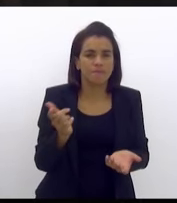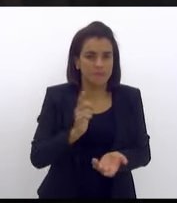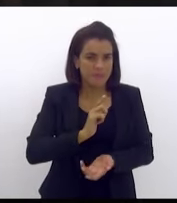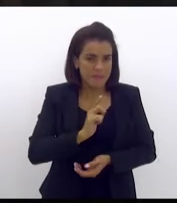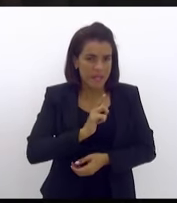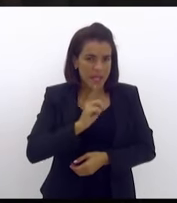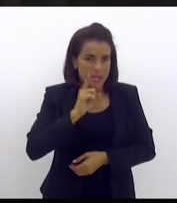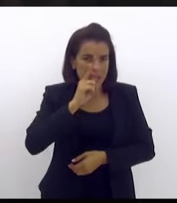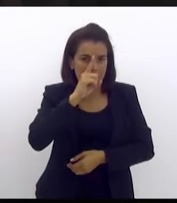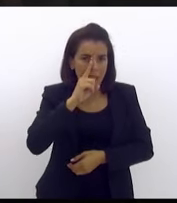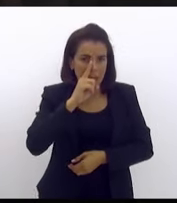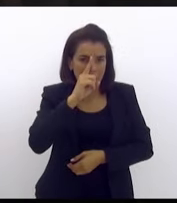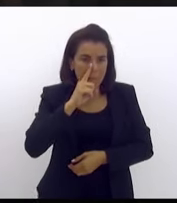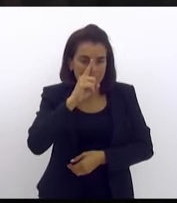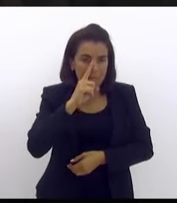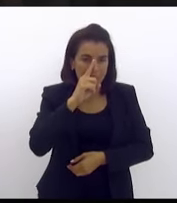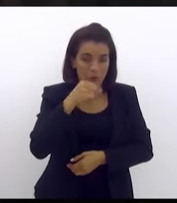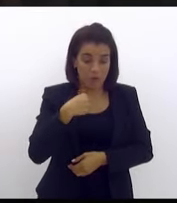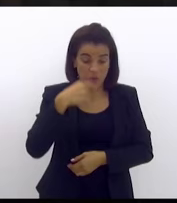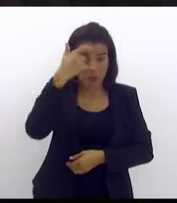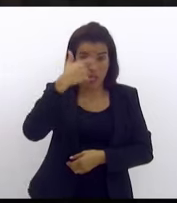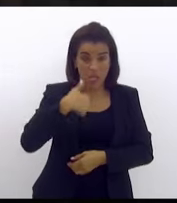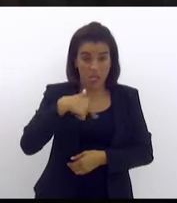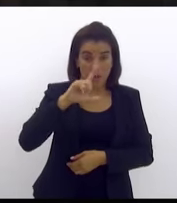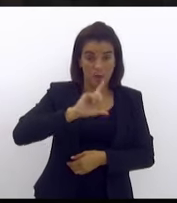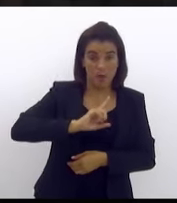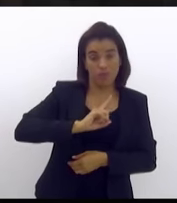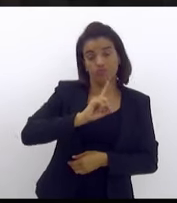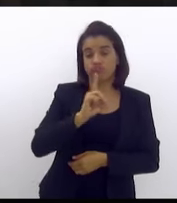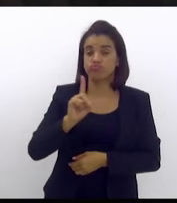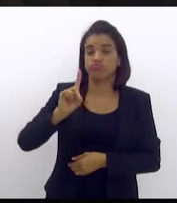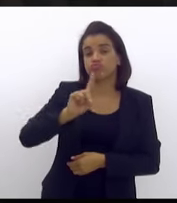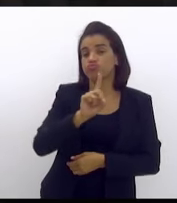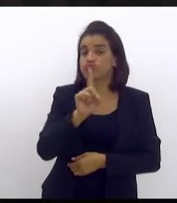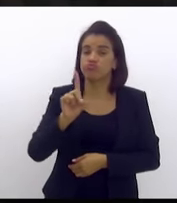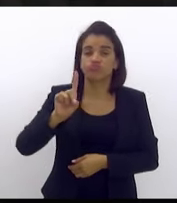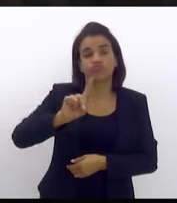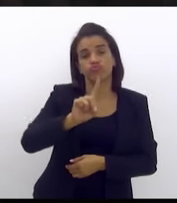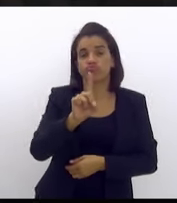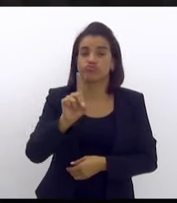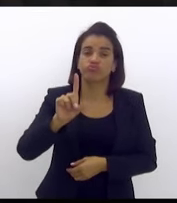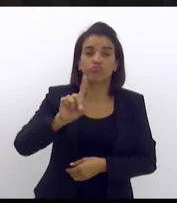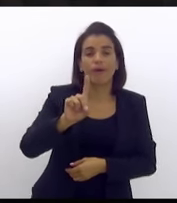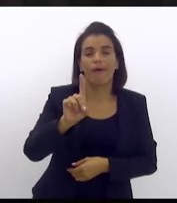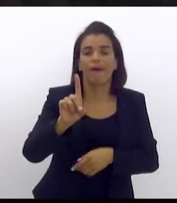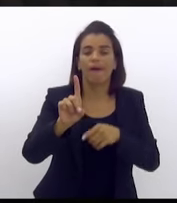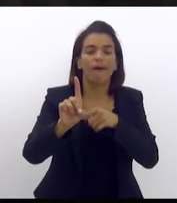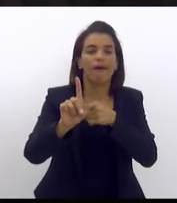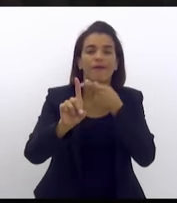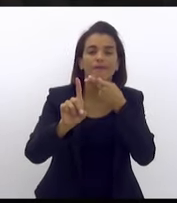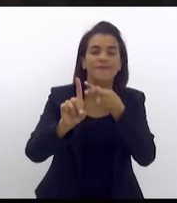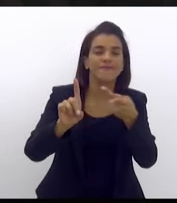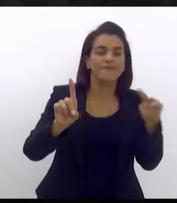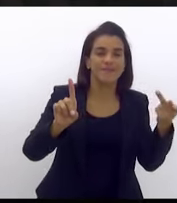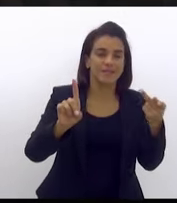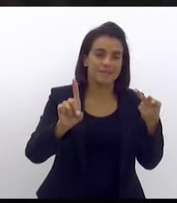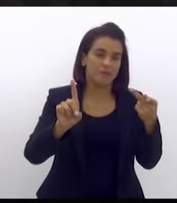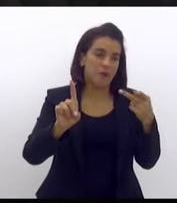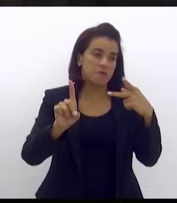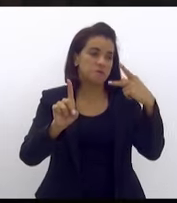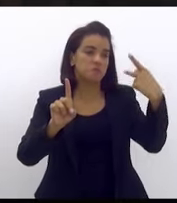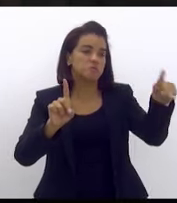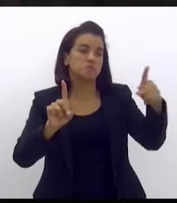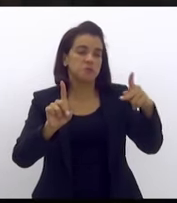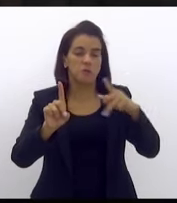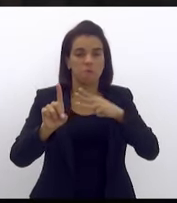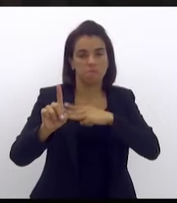risco eu sair daqui do centro da cidade e visitar o seu Mercadão